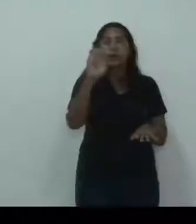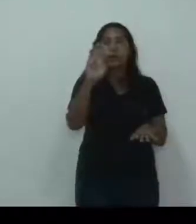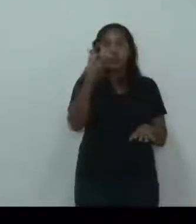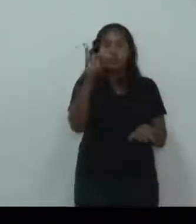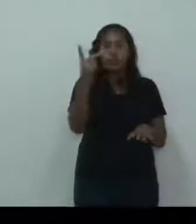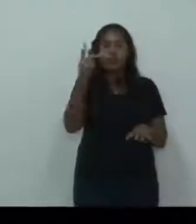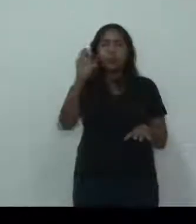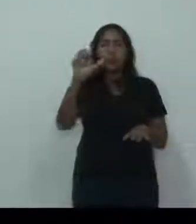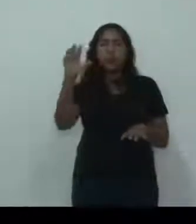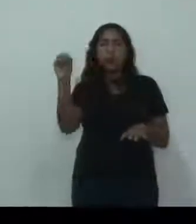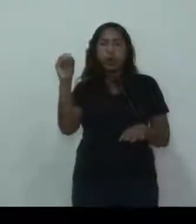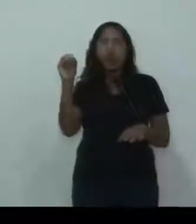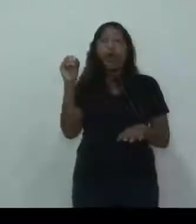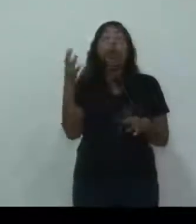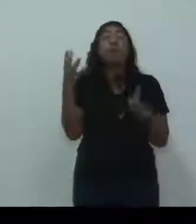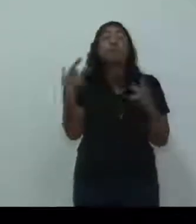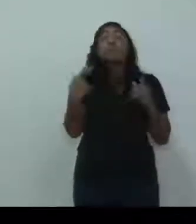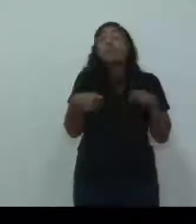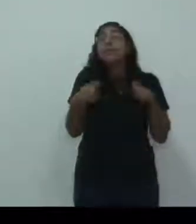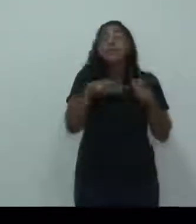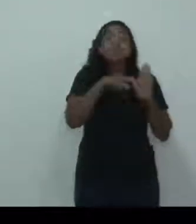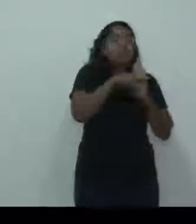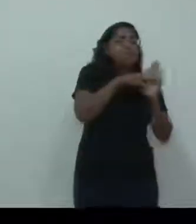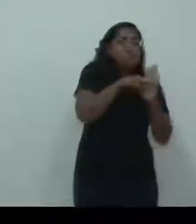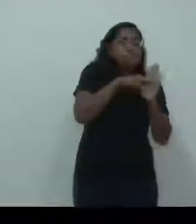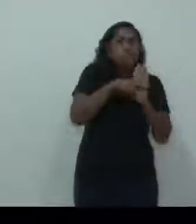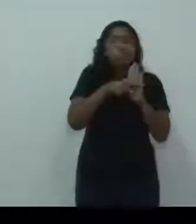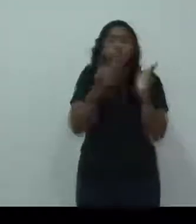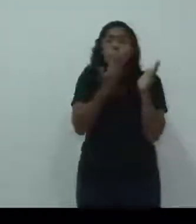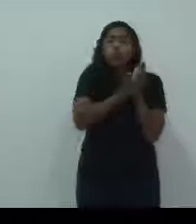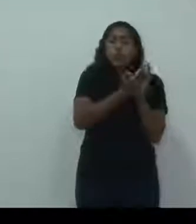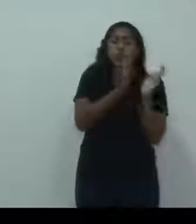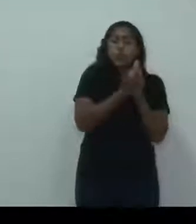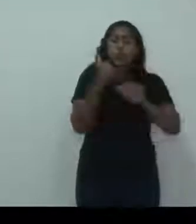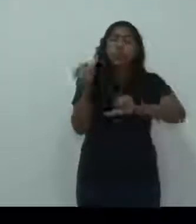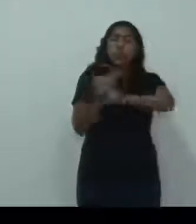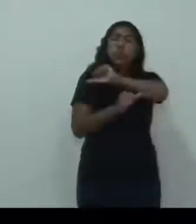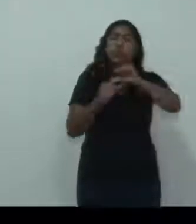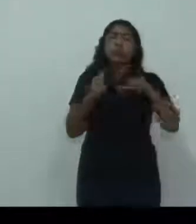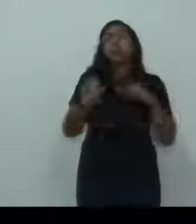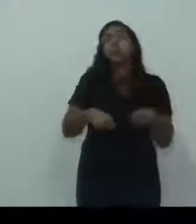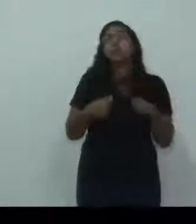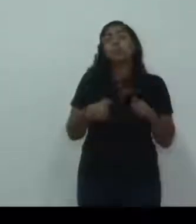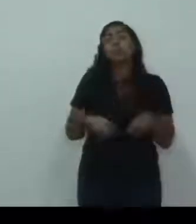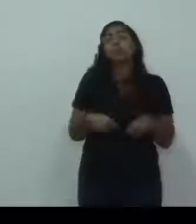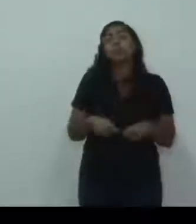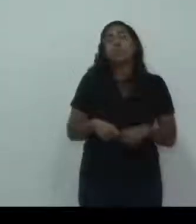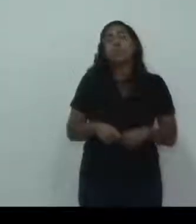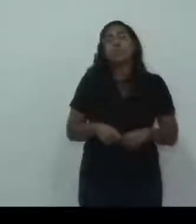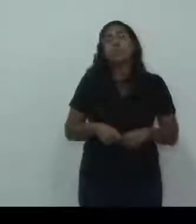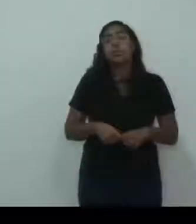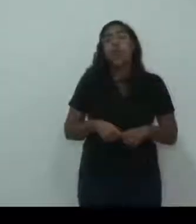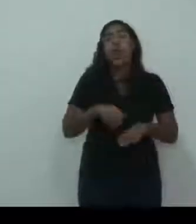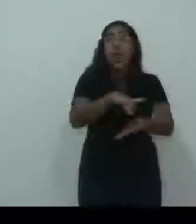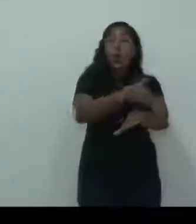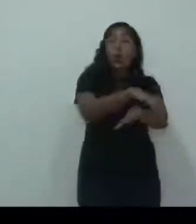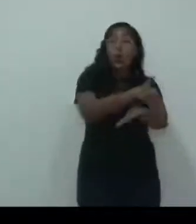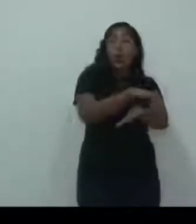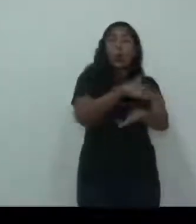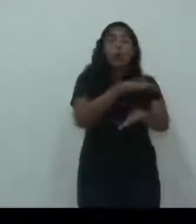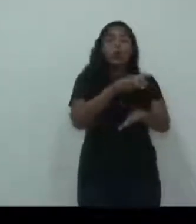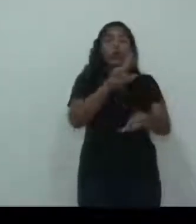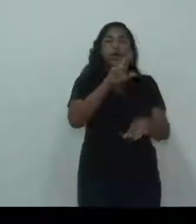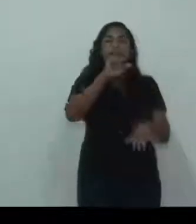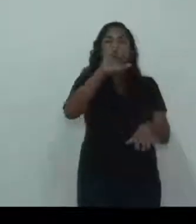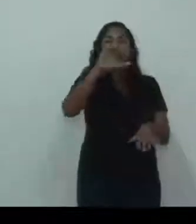Riachuelo. Então, precisa de uma análise concreta. Eu fiz uma outra indicação também, melhoria da fluidez na Riachuelo, na altura de 250. Eu